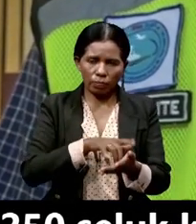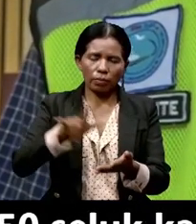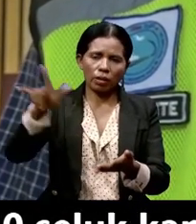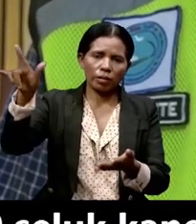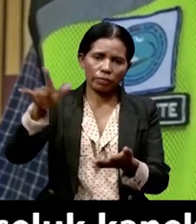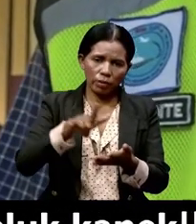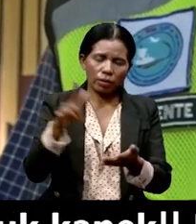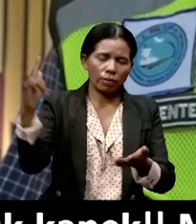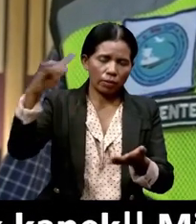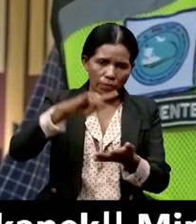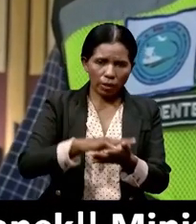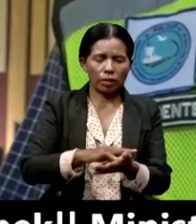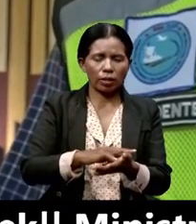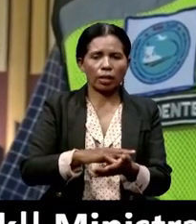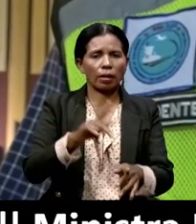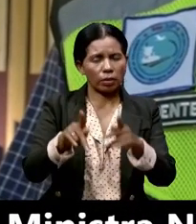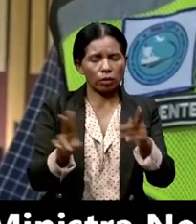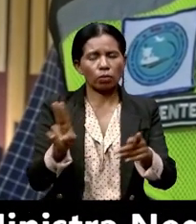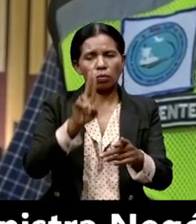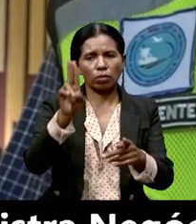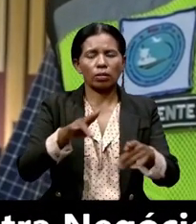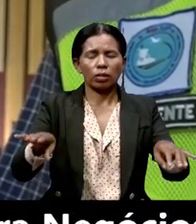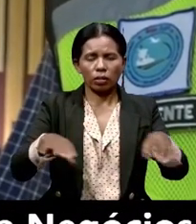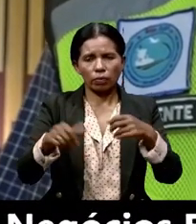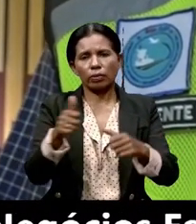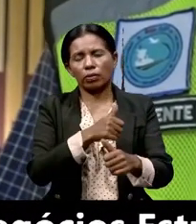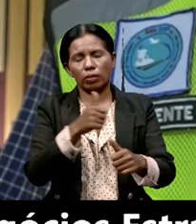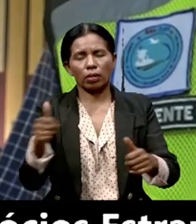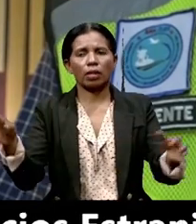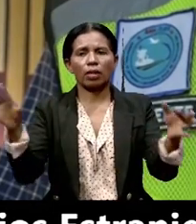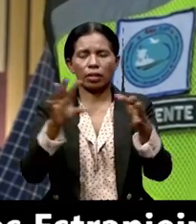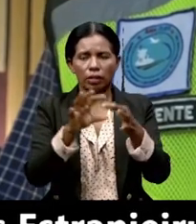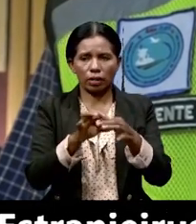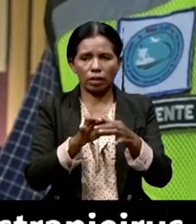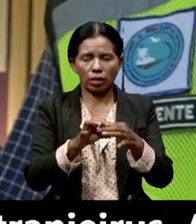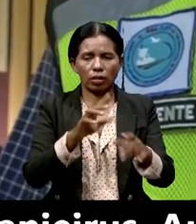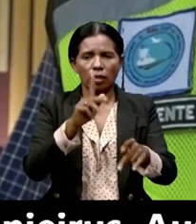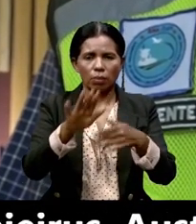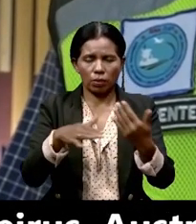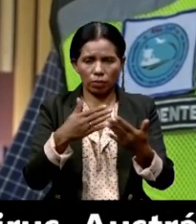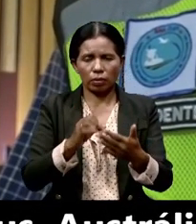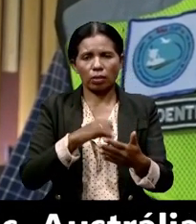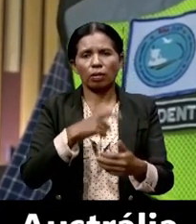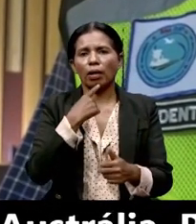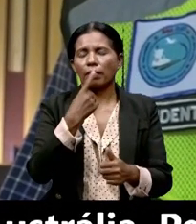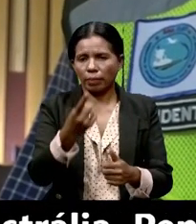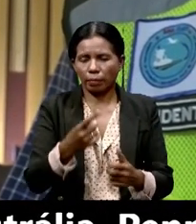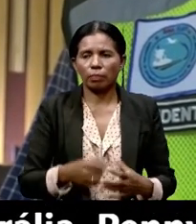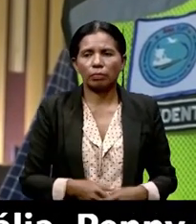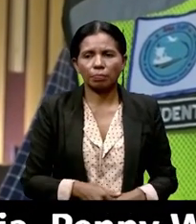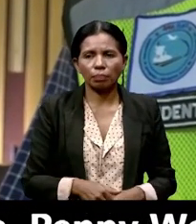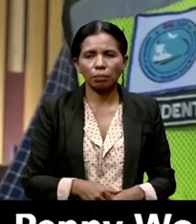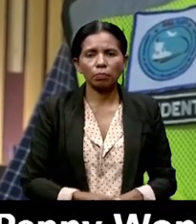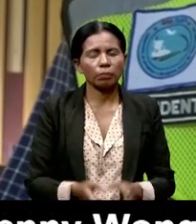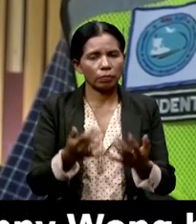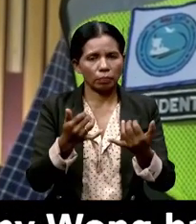sai aeroporto, né, questiona, ba serviço balo, ligado ba entidade se renebe o tema.